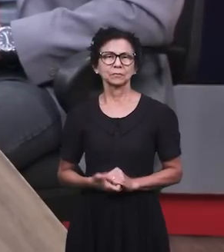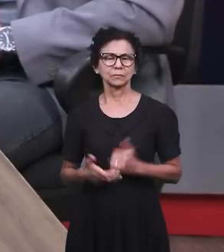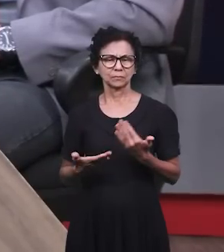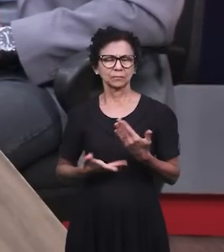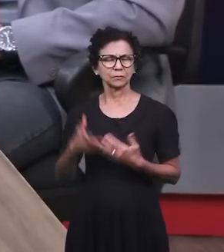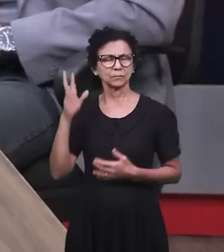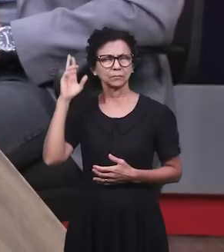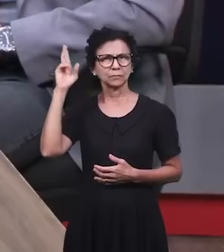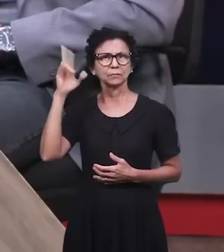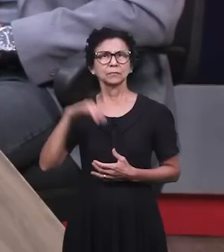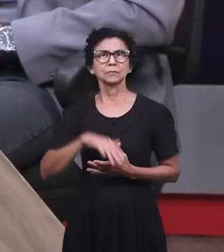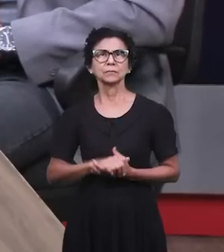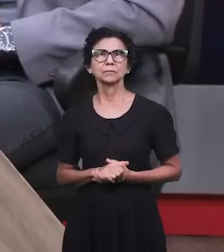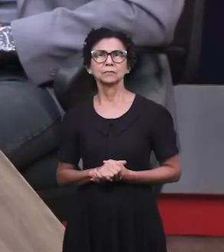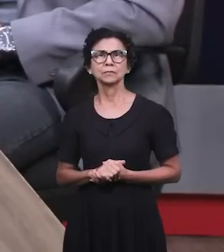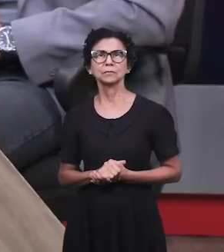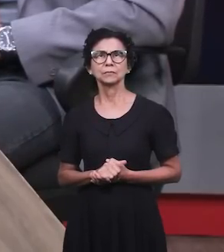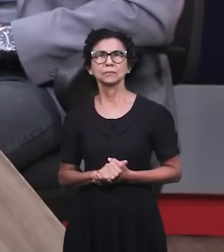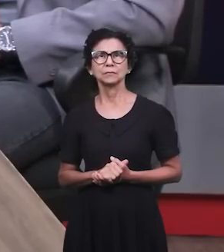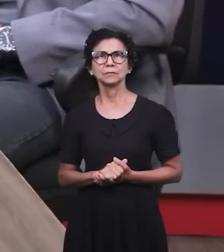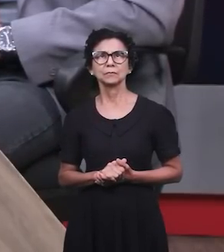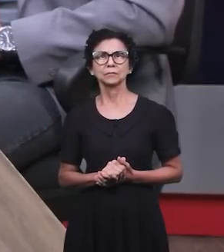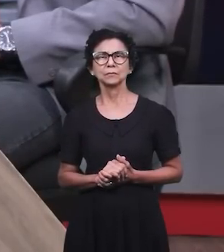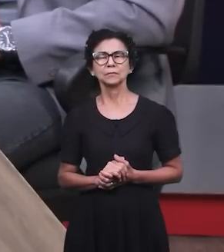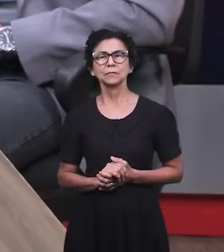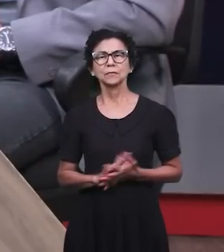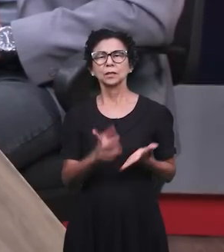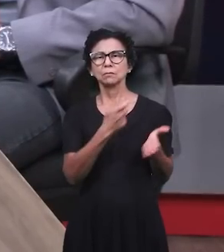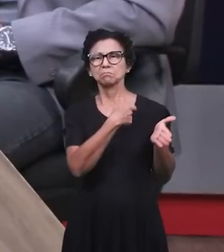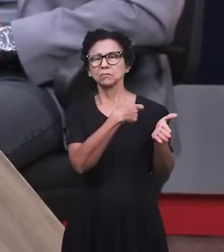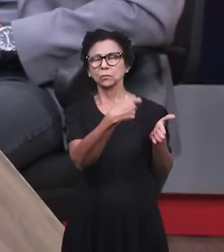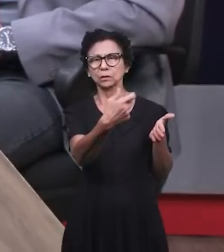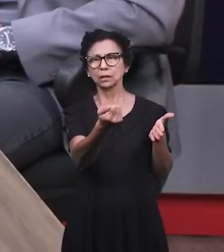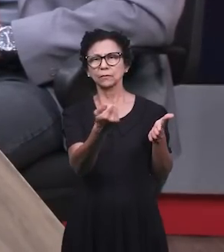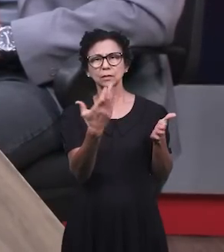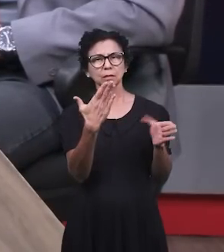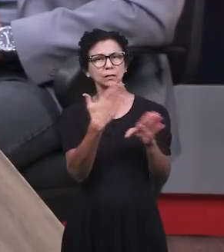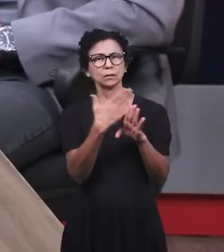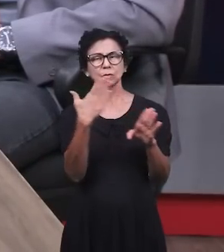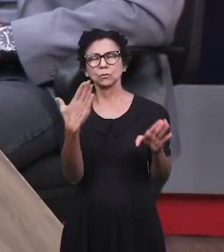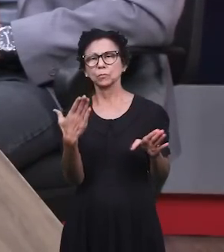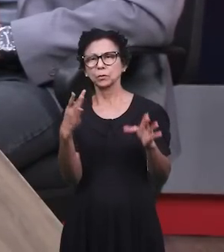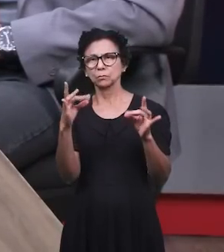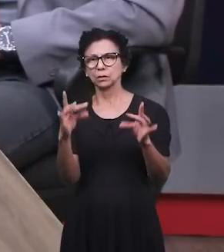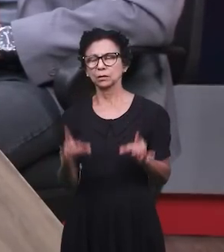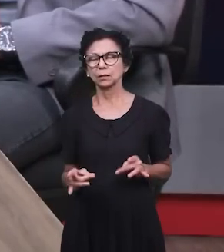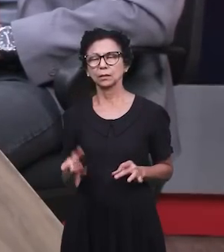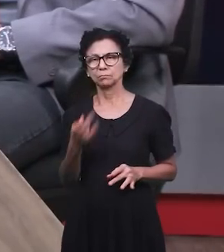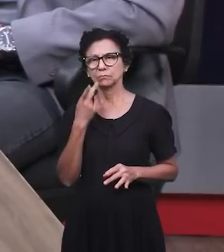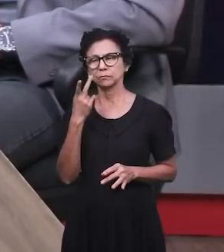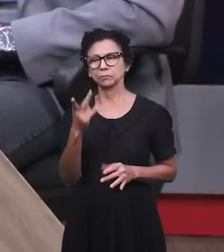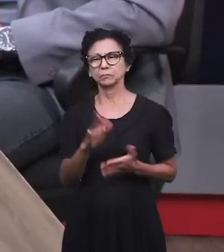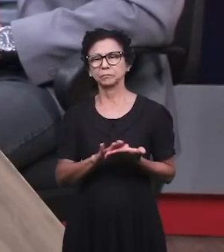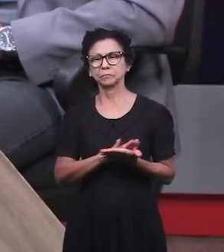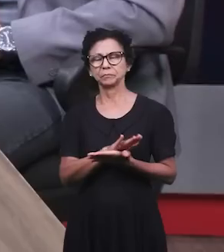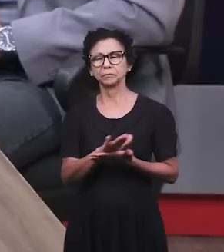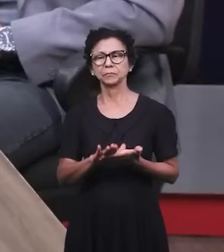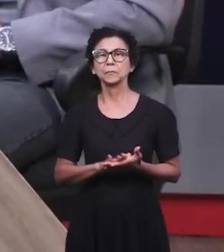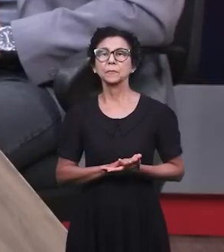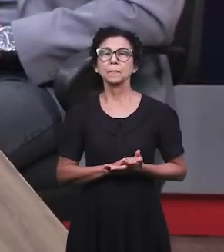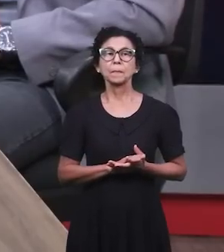ele falou, olha, Mene, Mene, Tekel, Farsim. Não vou entrar em detalhes aqui para a gente ser objetivo, mas ali ele desvenda